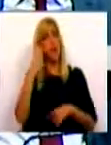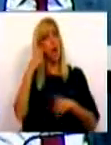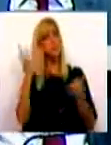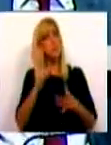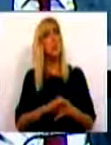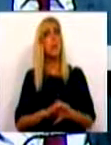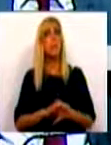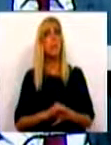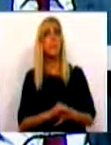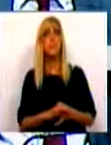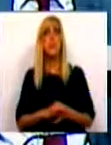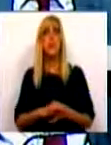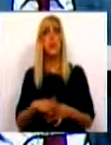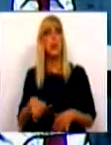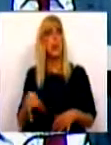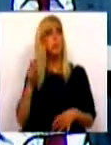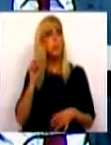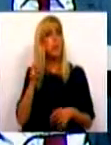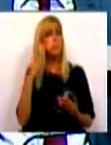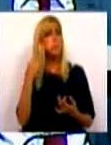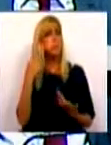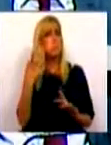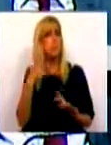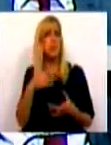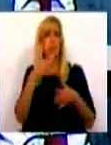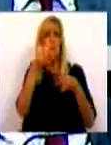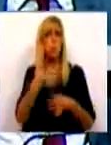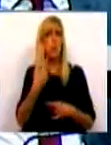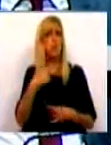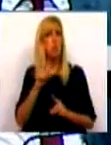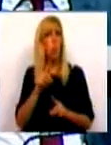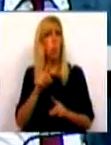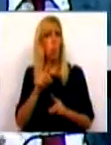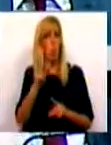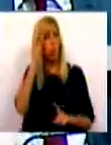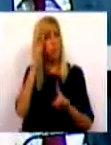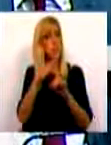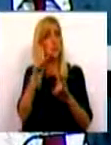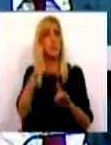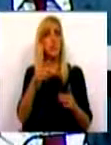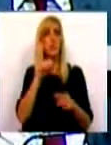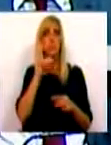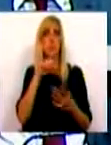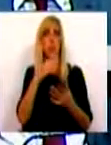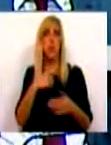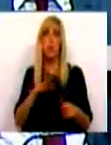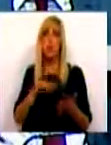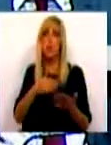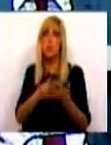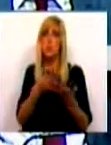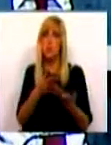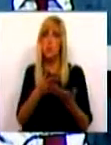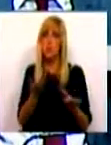apresentámo-lo e ouvimos dizer que ele não cumpria com os objetivos que poderiam ser estabelecidos precisamente